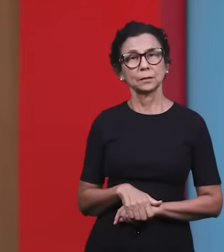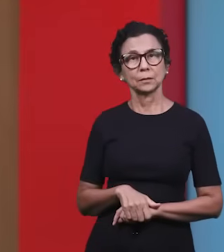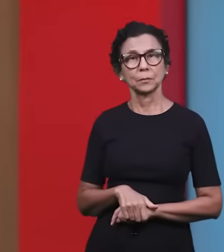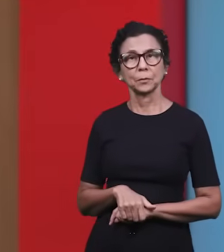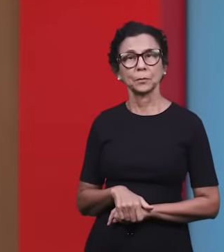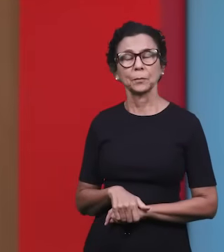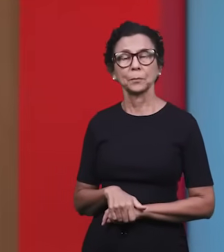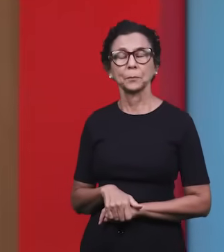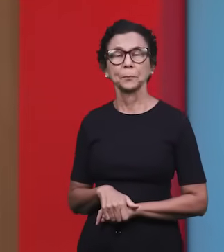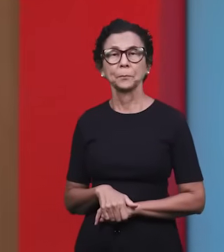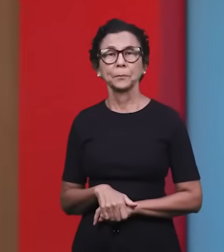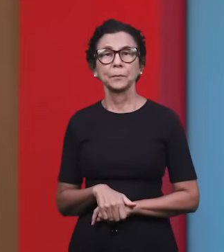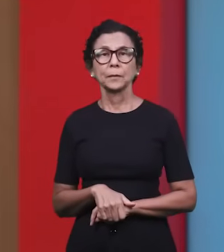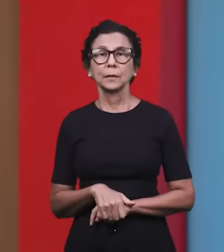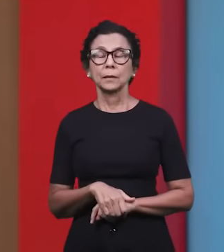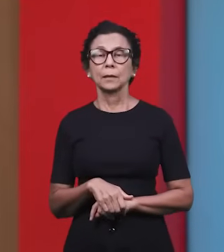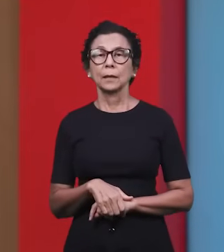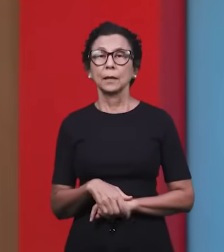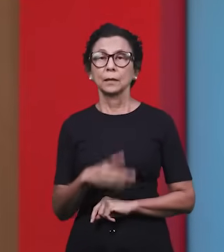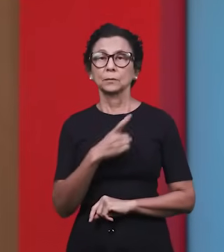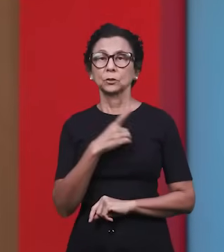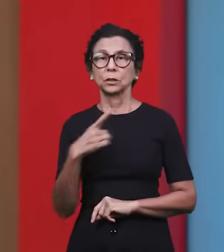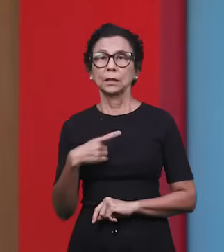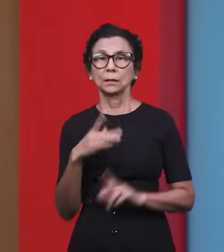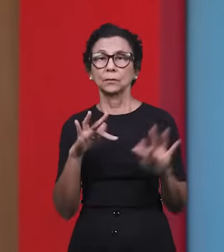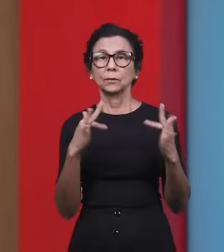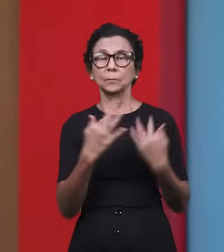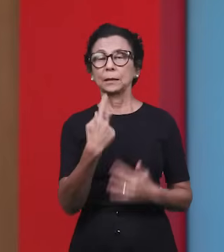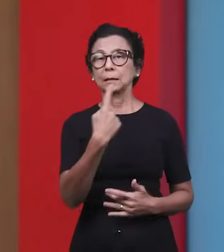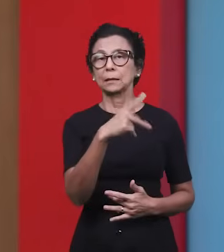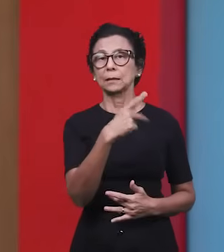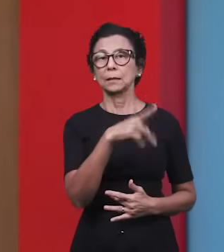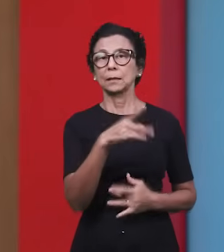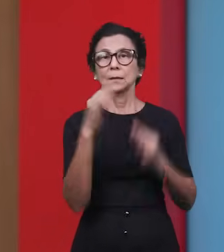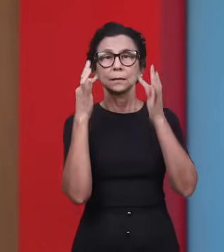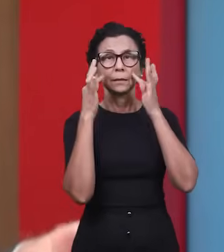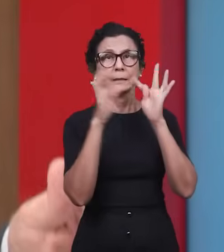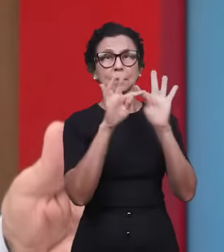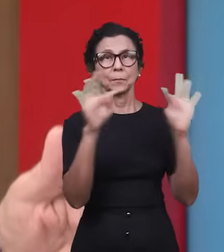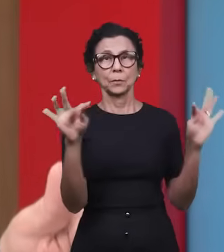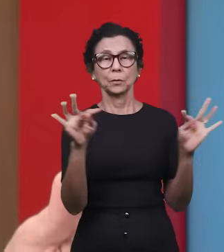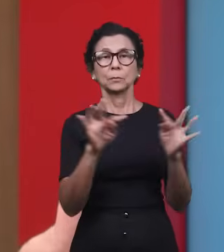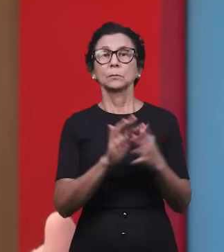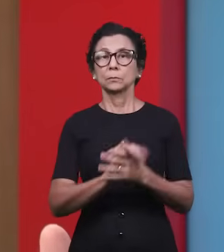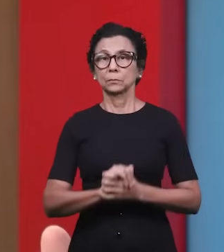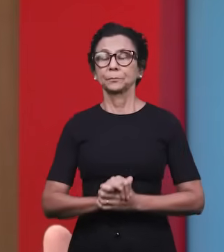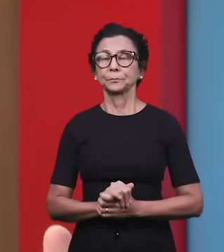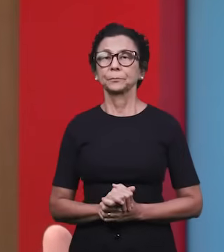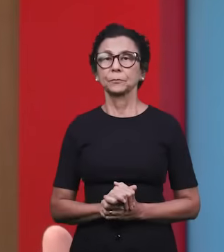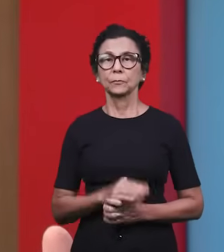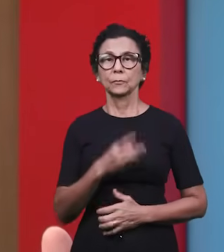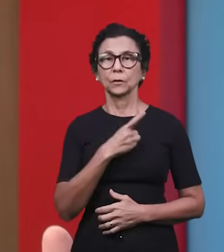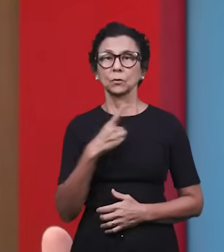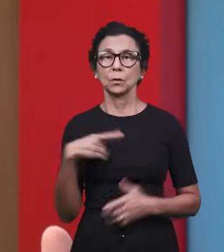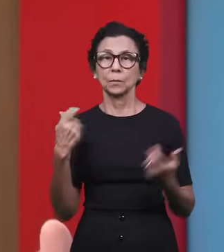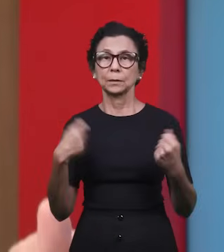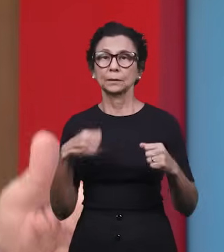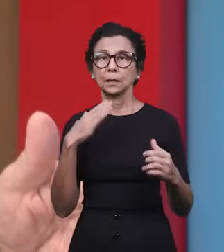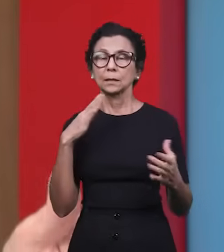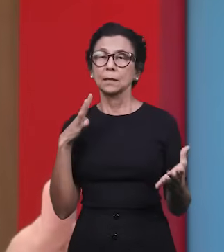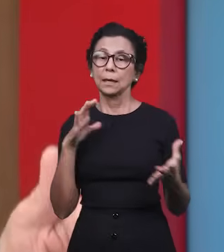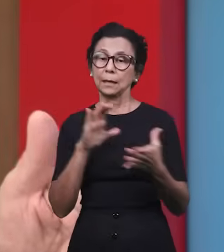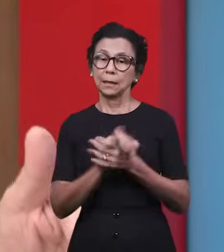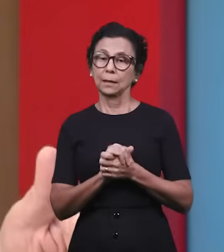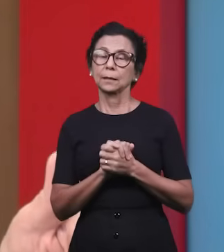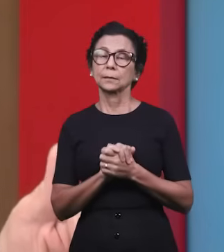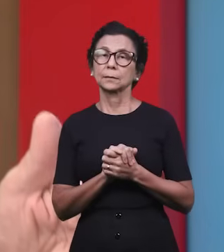o testemunho no lar dele. Porque o diácono é casado, é uma das bases do diaconato, né? É